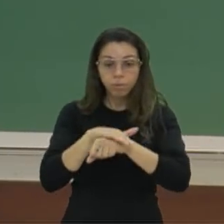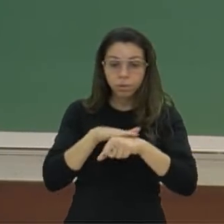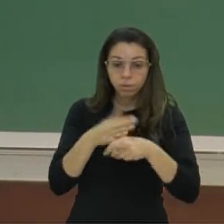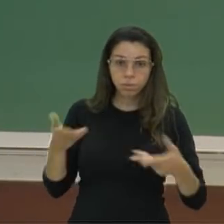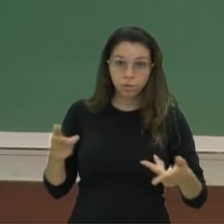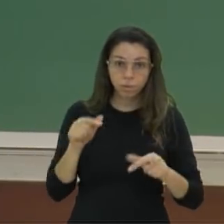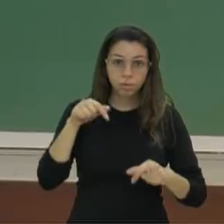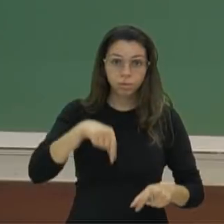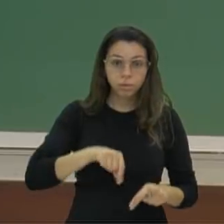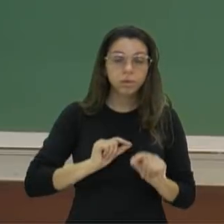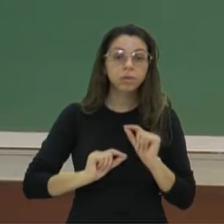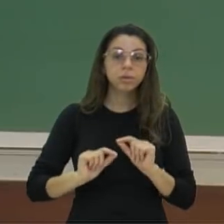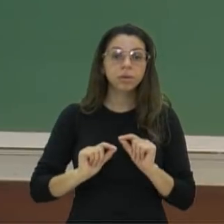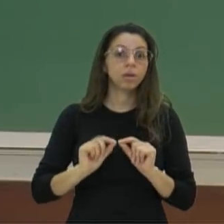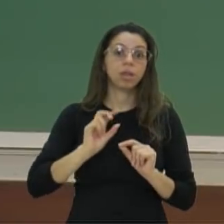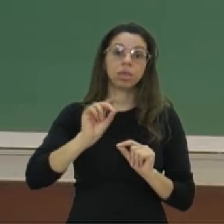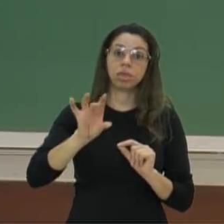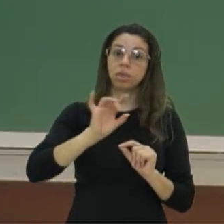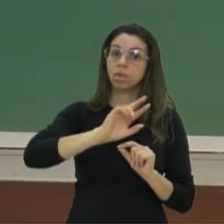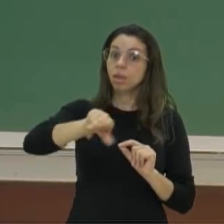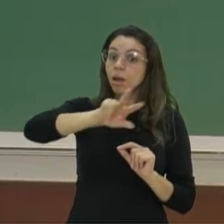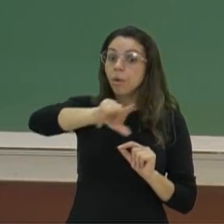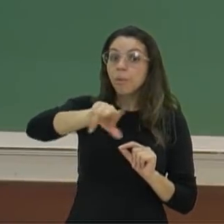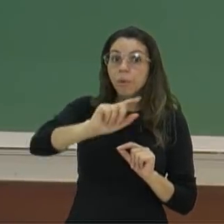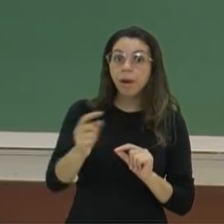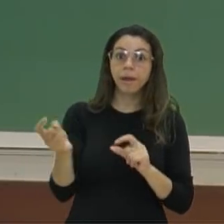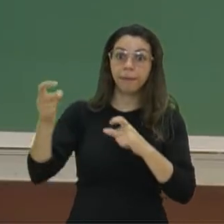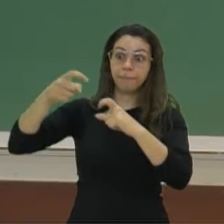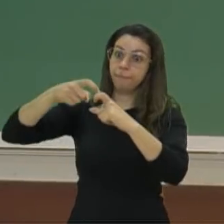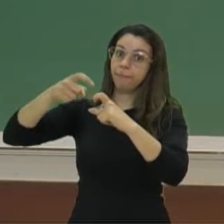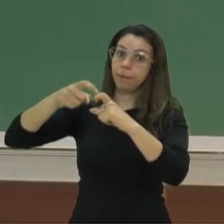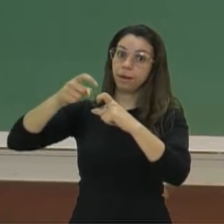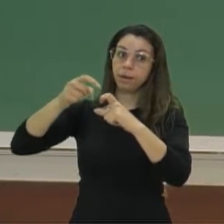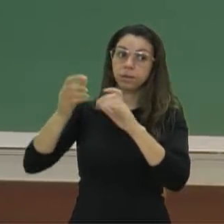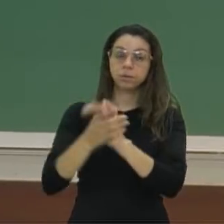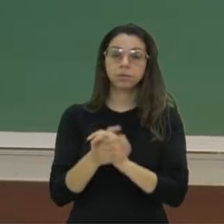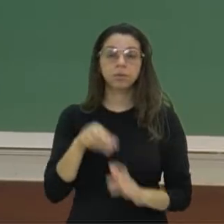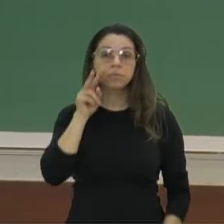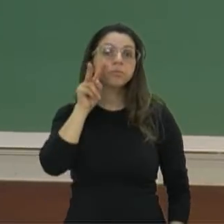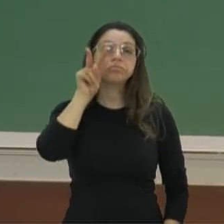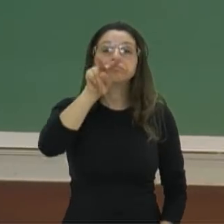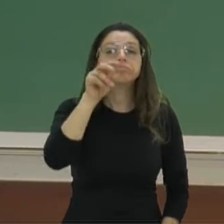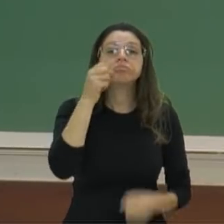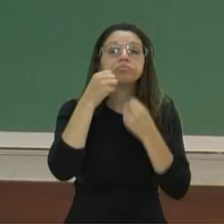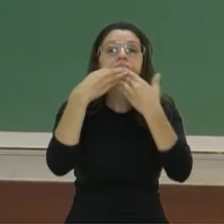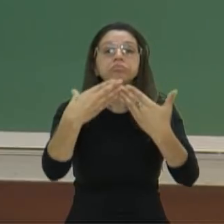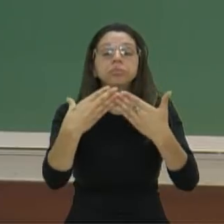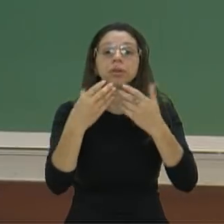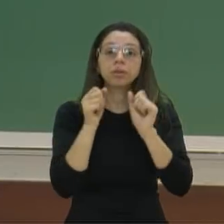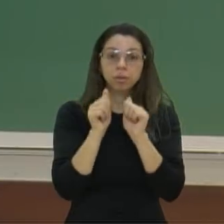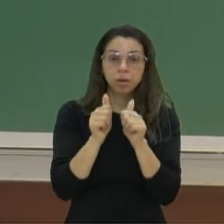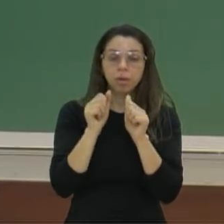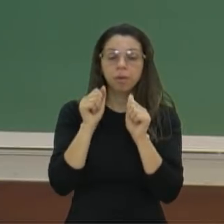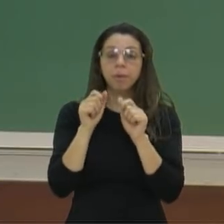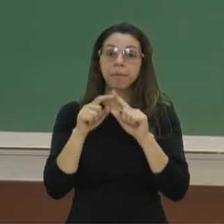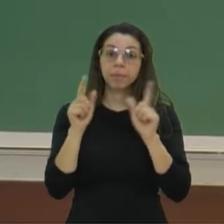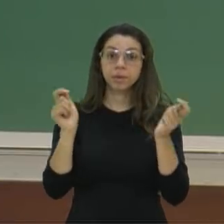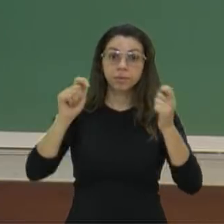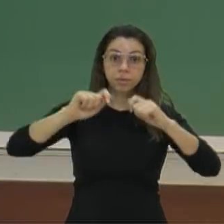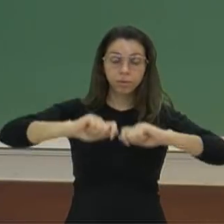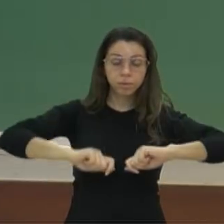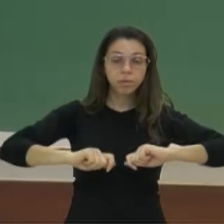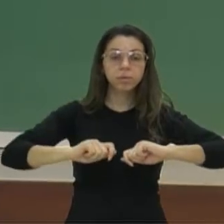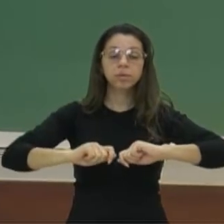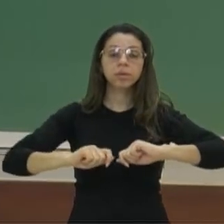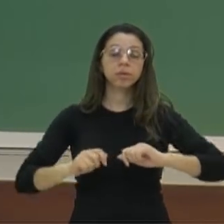aqui não é uma consulta, não significa que se você está enxergando tudo bem aqui, que você não tem problema de visão. Caso